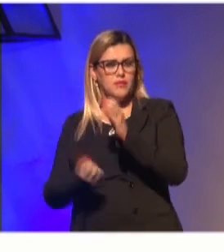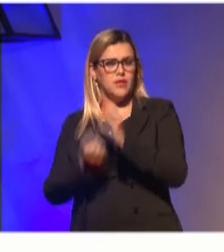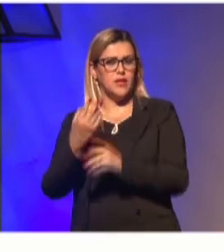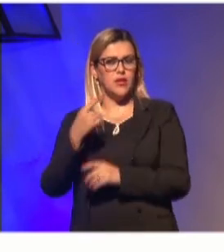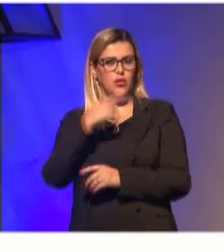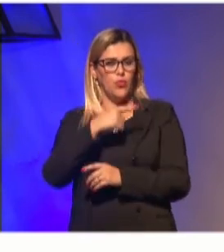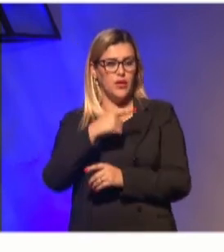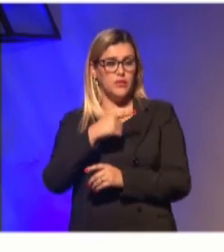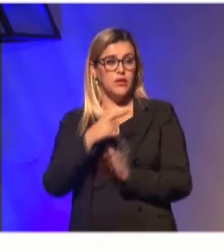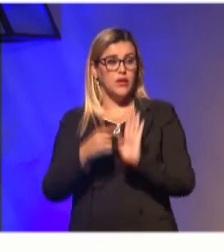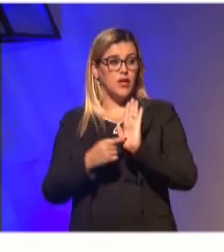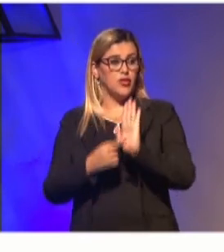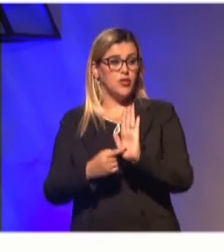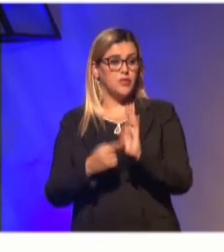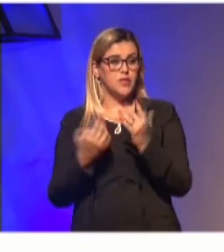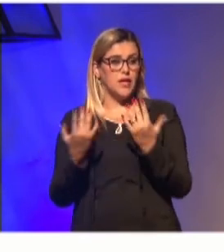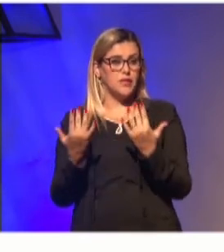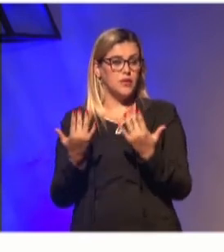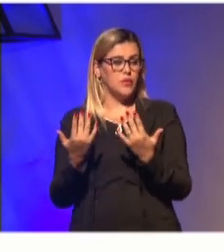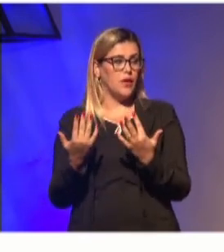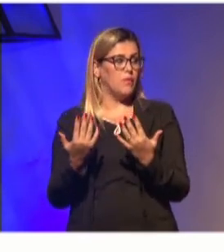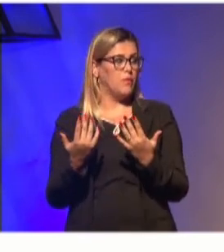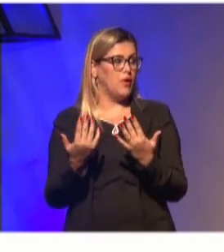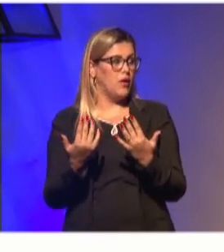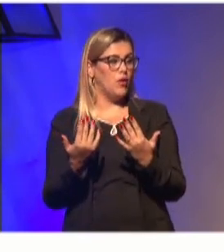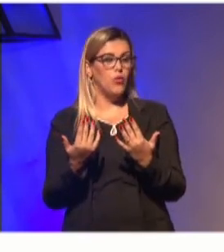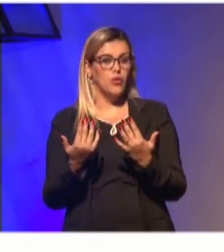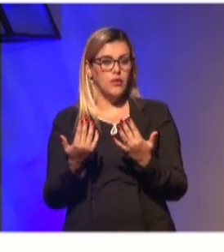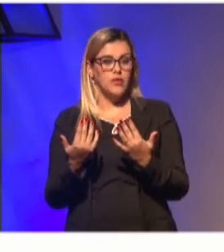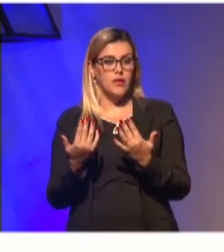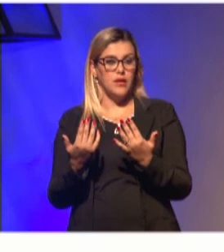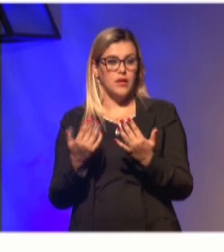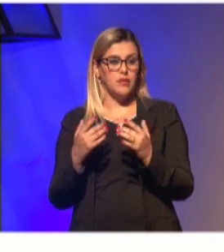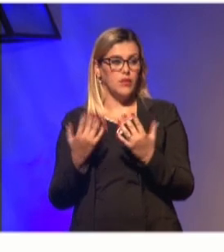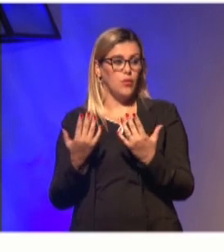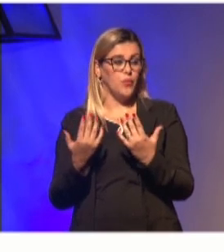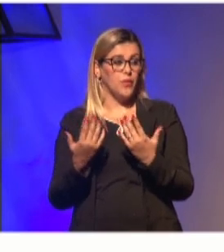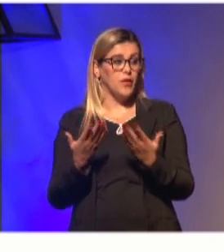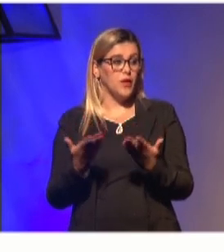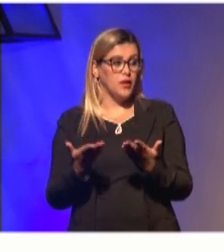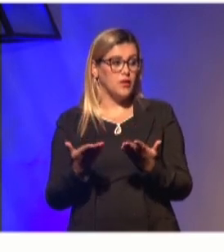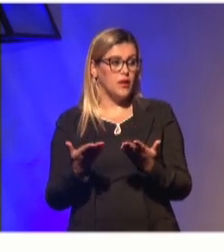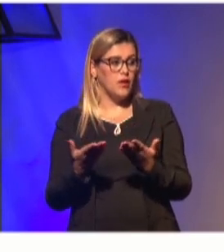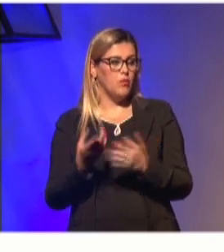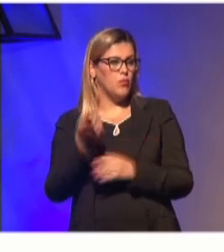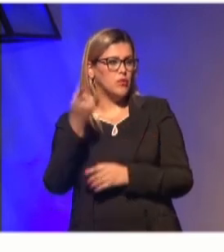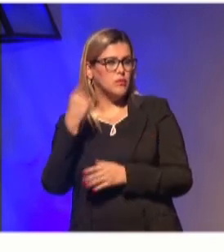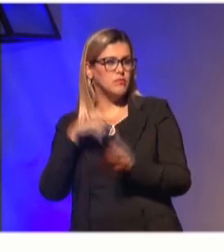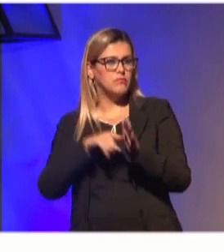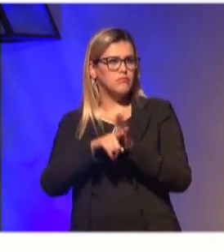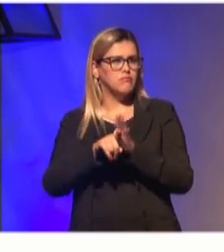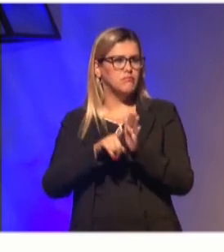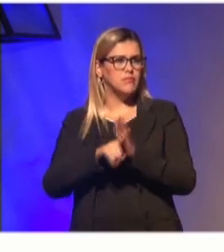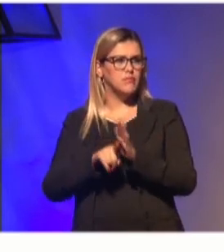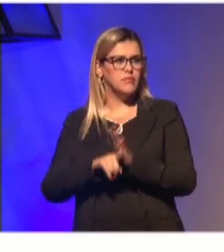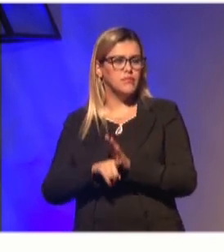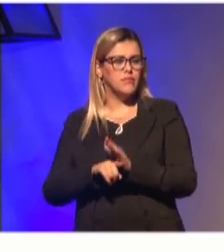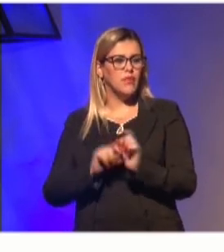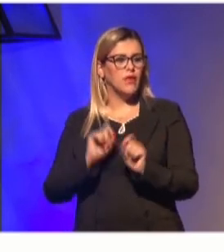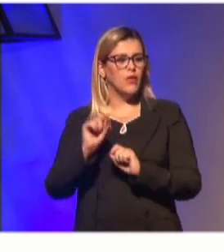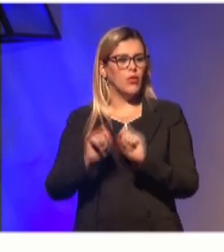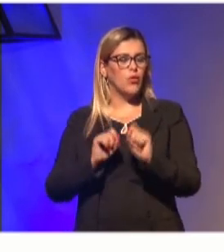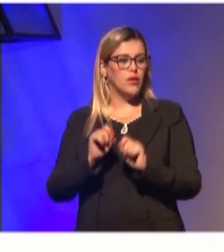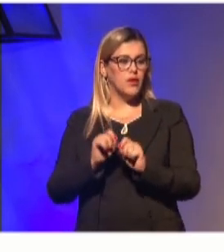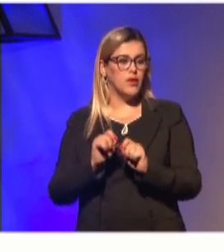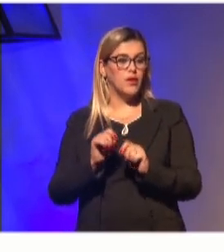grande representação da mão, tanto na questão sensorial como motora. E o Lundborg lá atrás começou a questionar o quê?